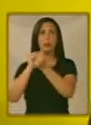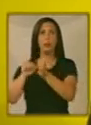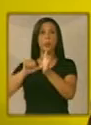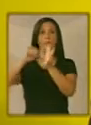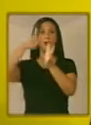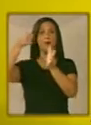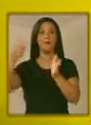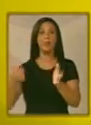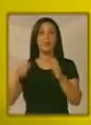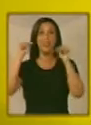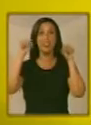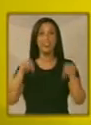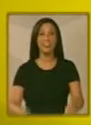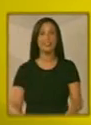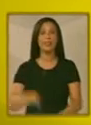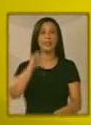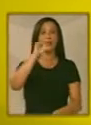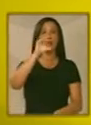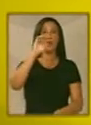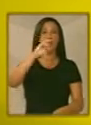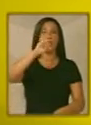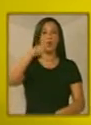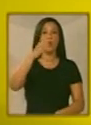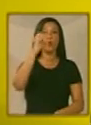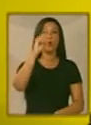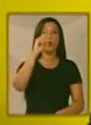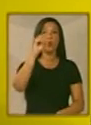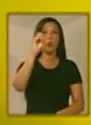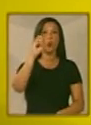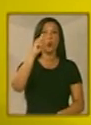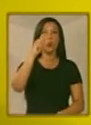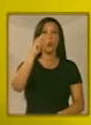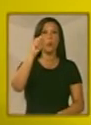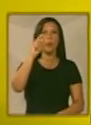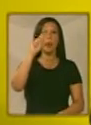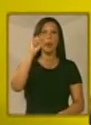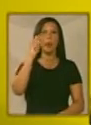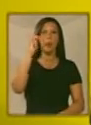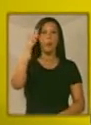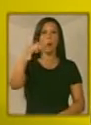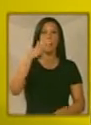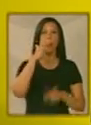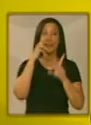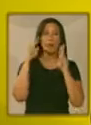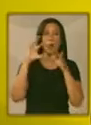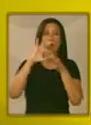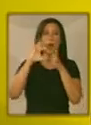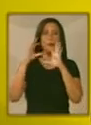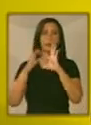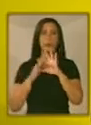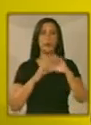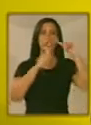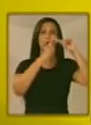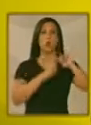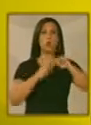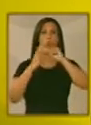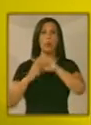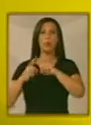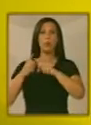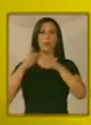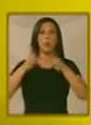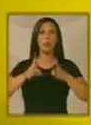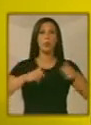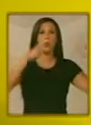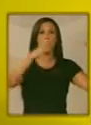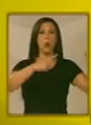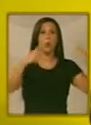primeira vez a gente está realizando um jogo para pan-americanos. No modelo olímpico. Eles vão ser disputados nos mesmos locais de